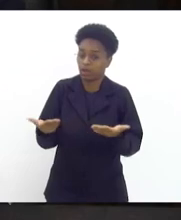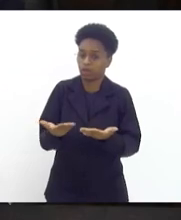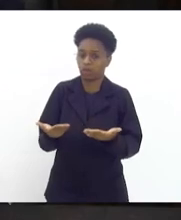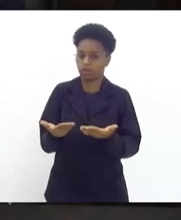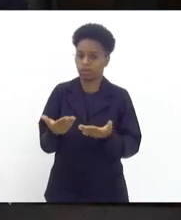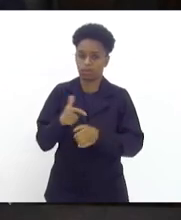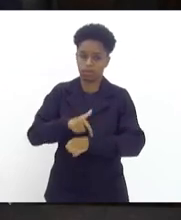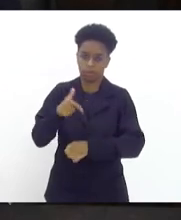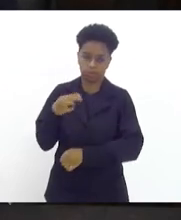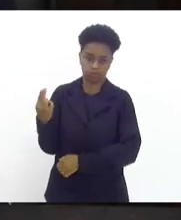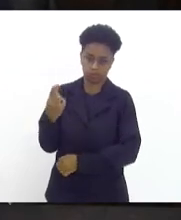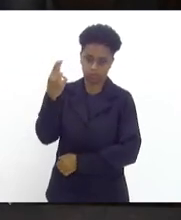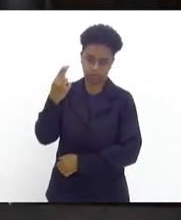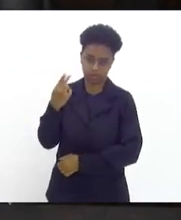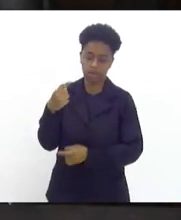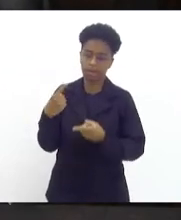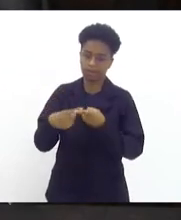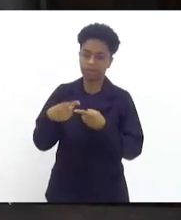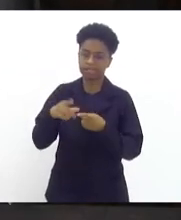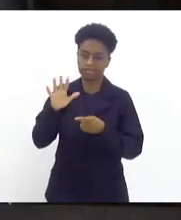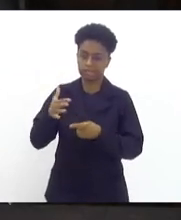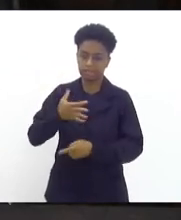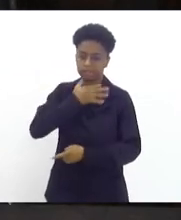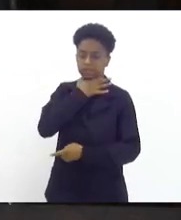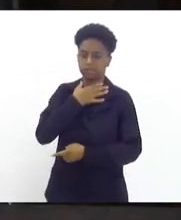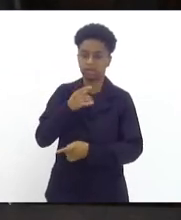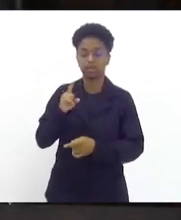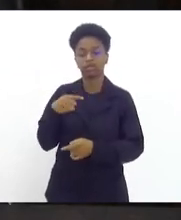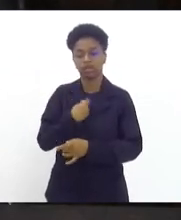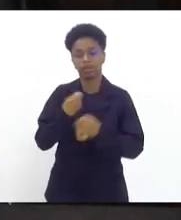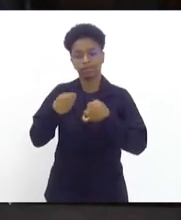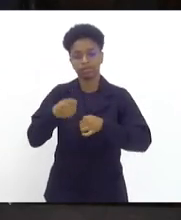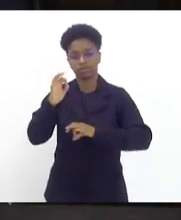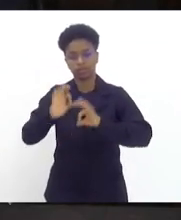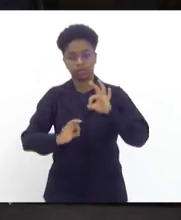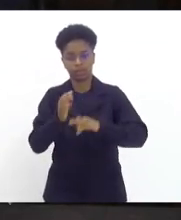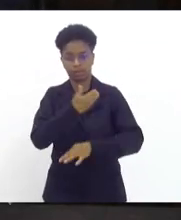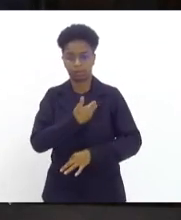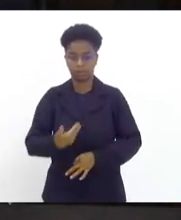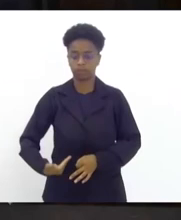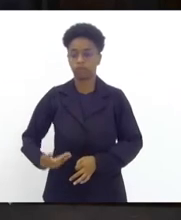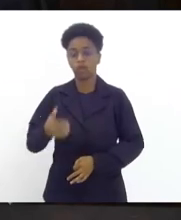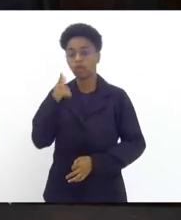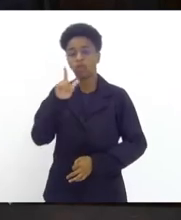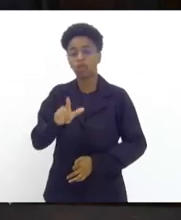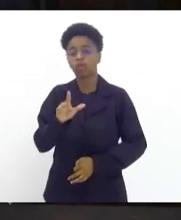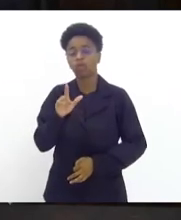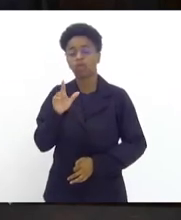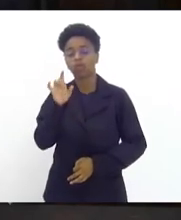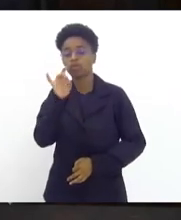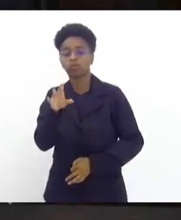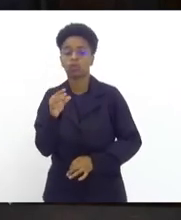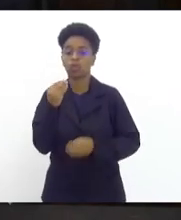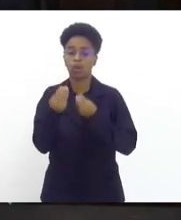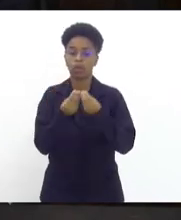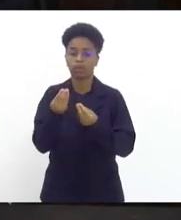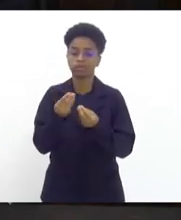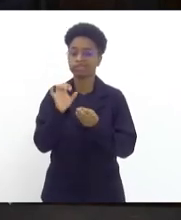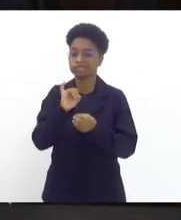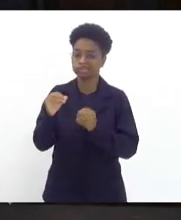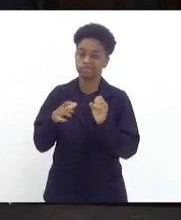em que não dá mais acorda desgarçou é fundamental que a gente tem a ordem pública a gente só consegue ordem pública com as forças de segurança então